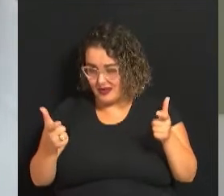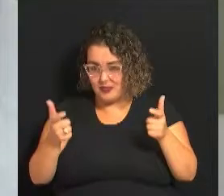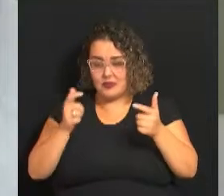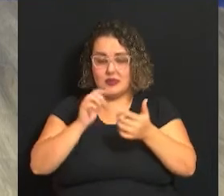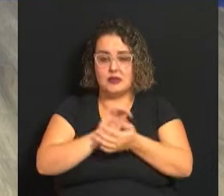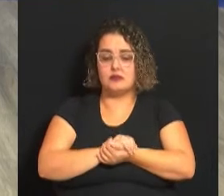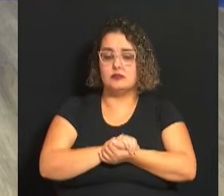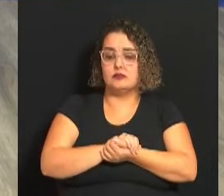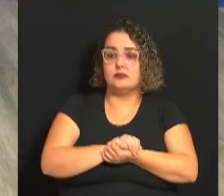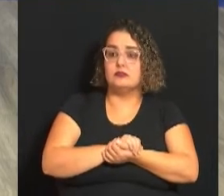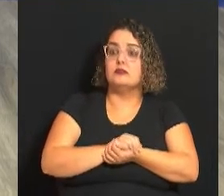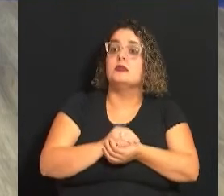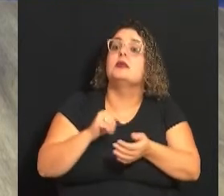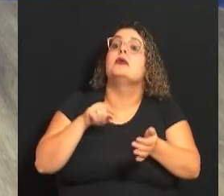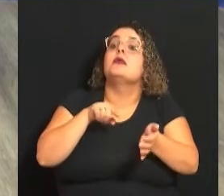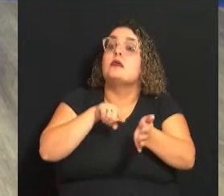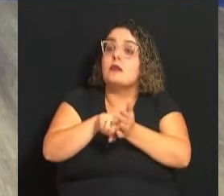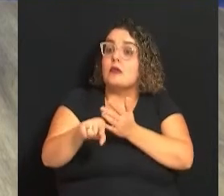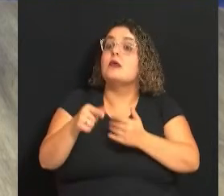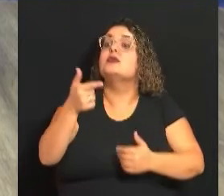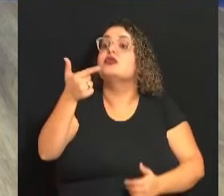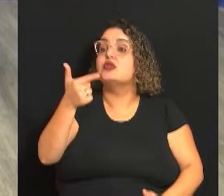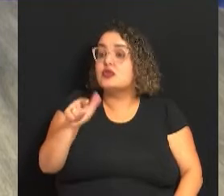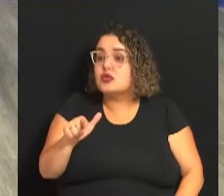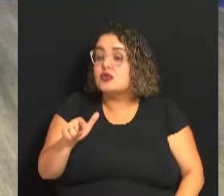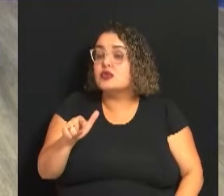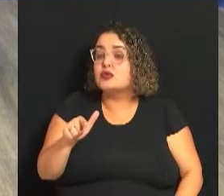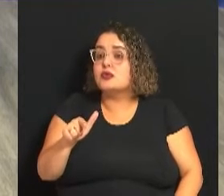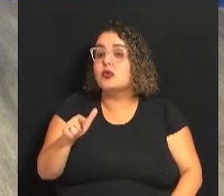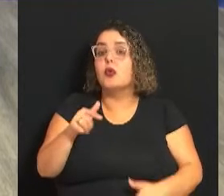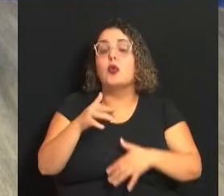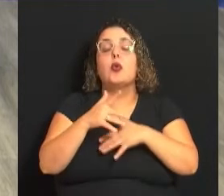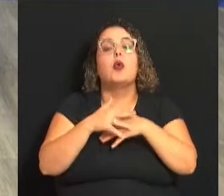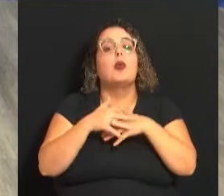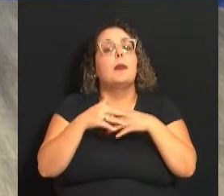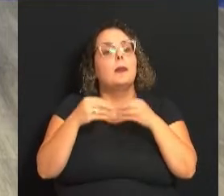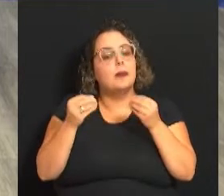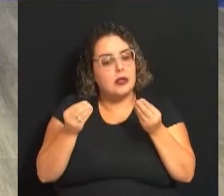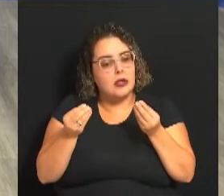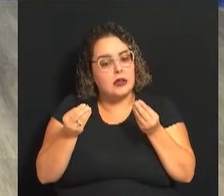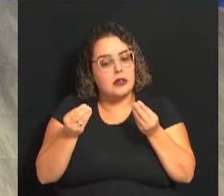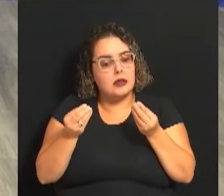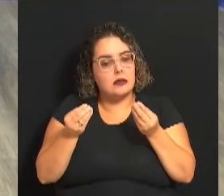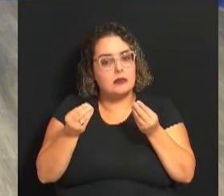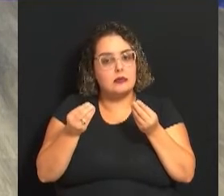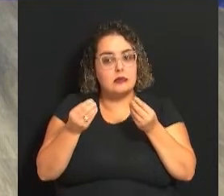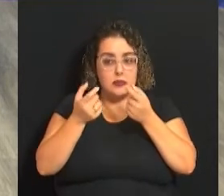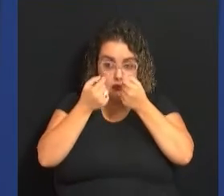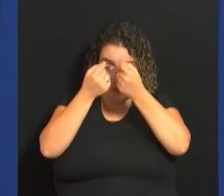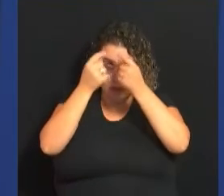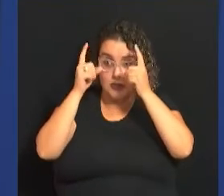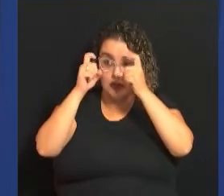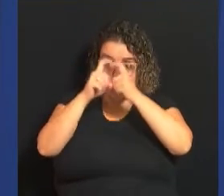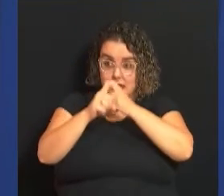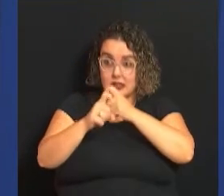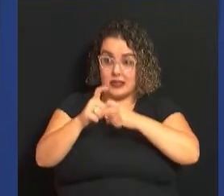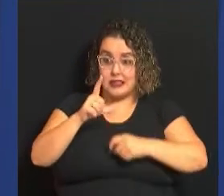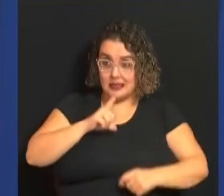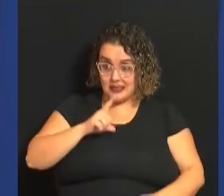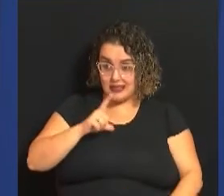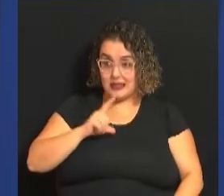repetir uma pergunta que eu já fiz para o senhor sobre cura. Essa é uma doença difícil, mas existem